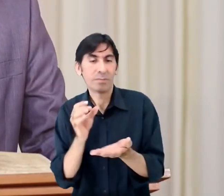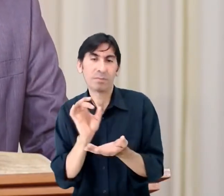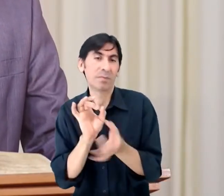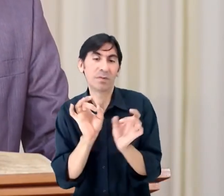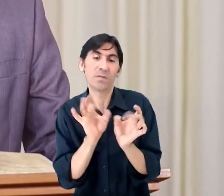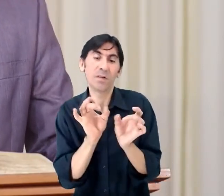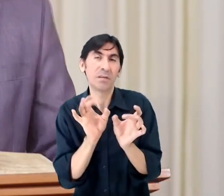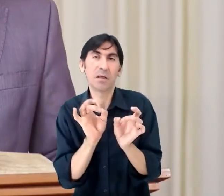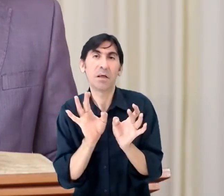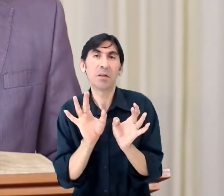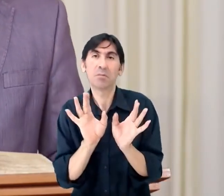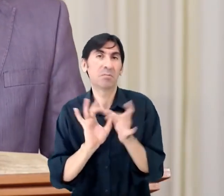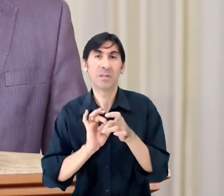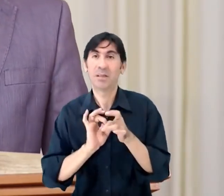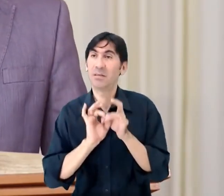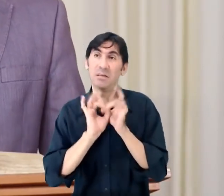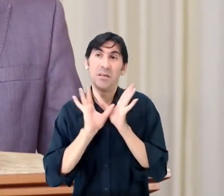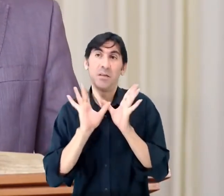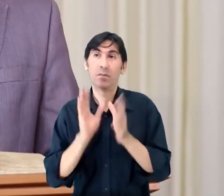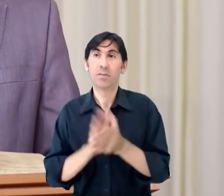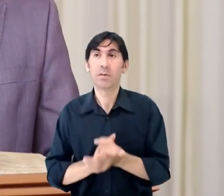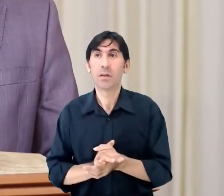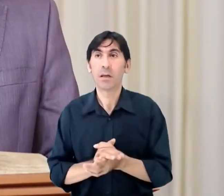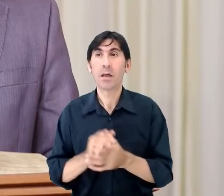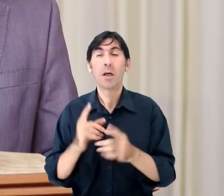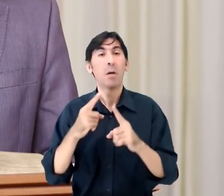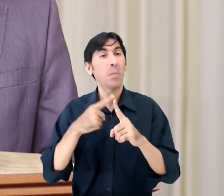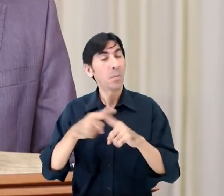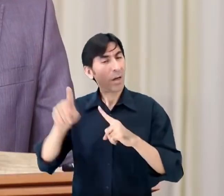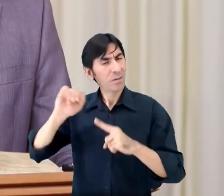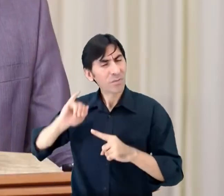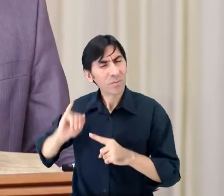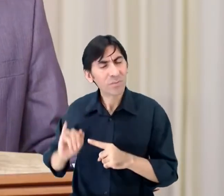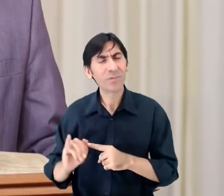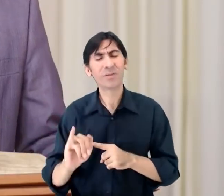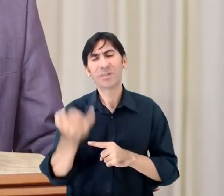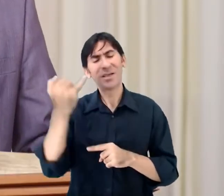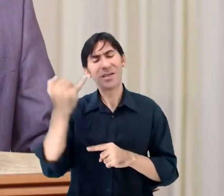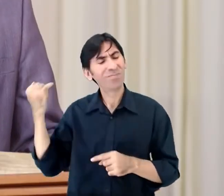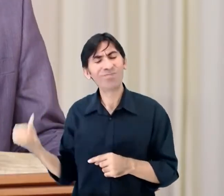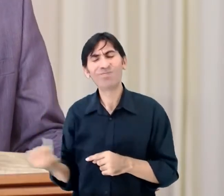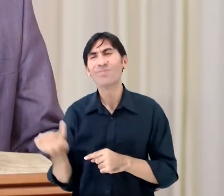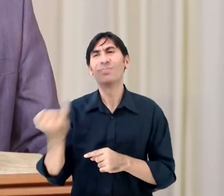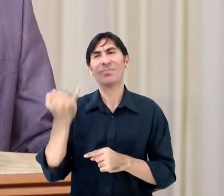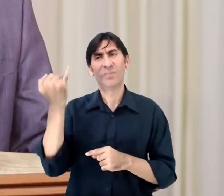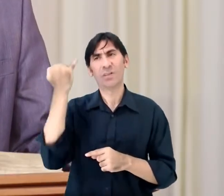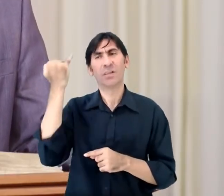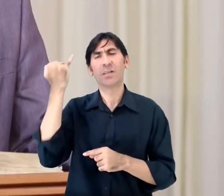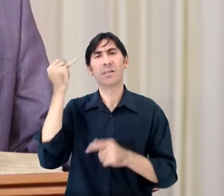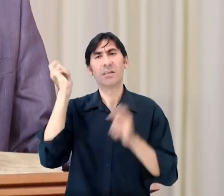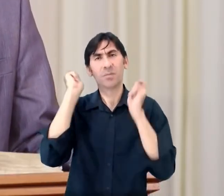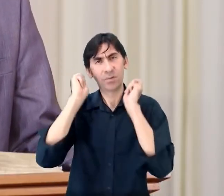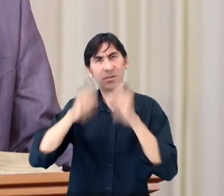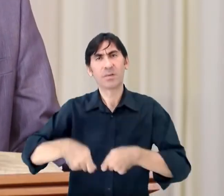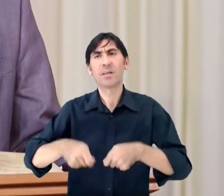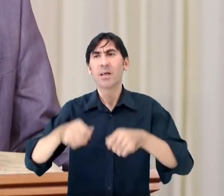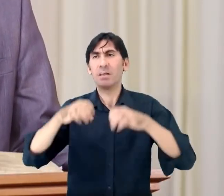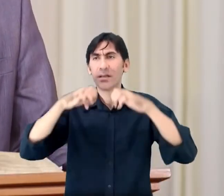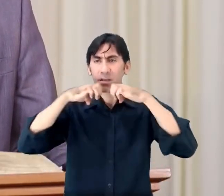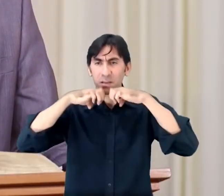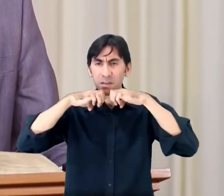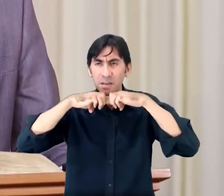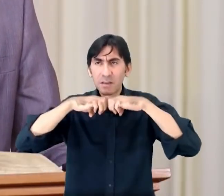literatura. Mas são áureas oportunidades que nós temos de espalhar a mensagem.